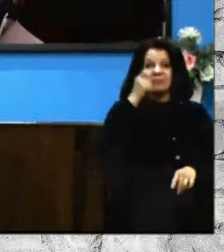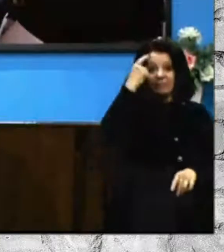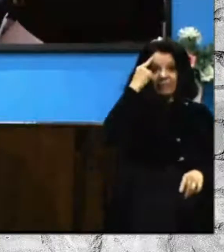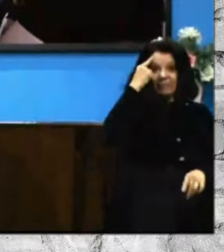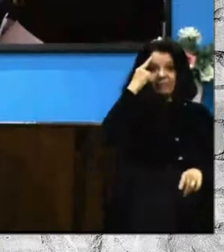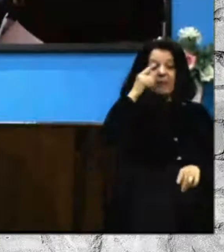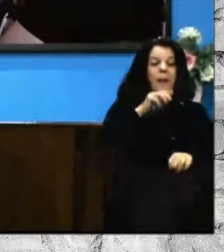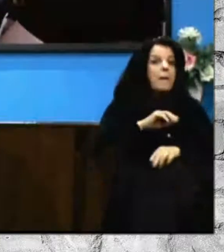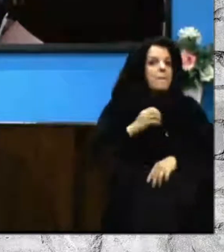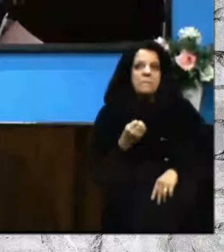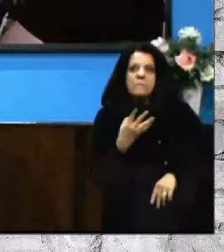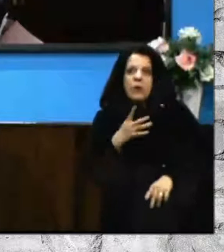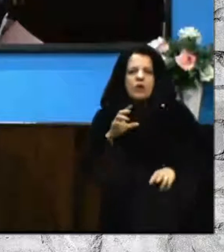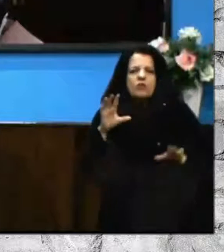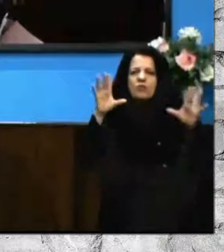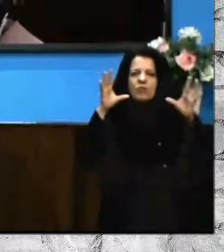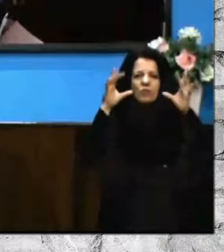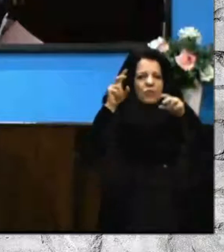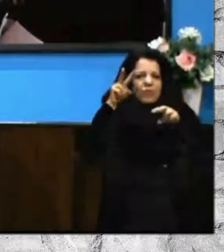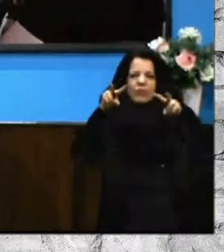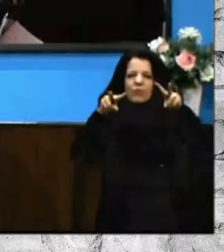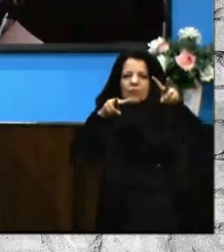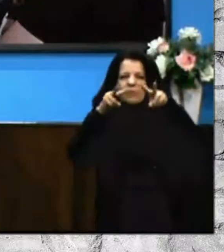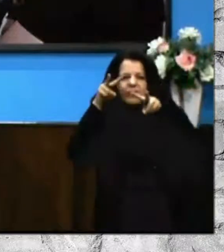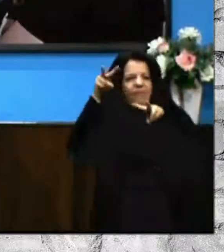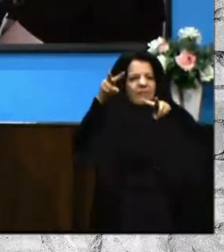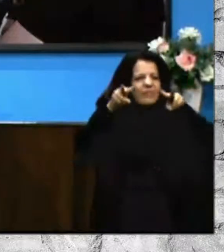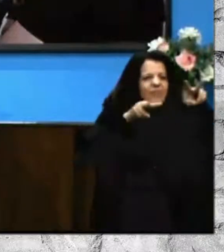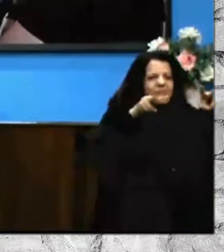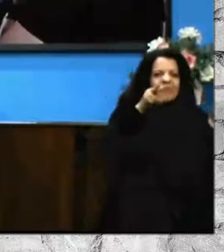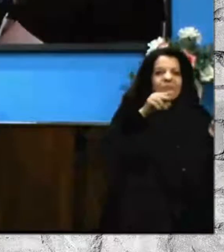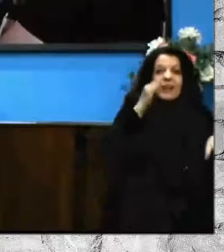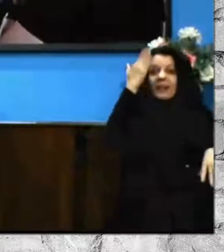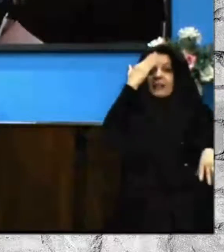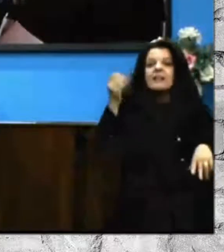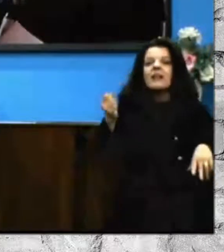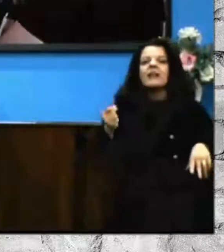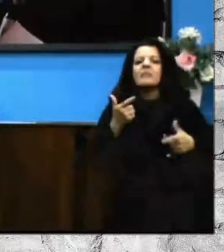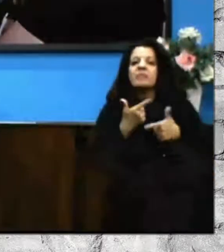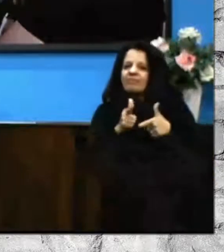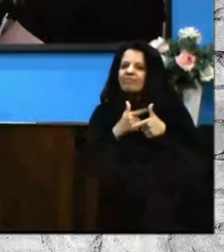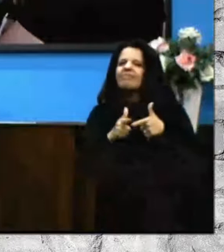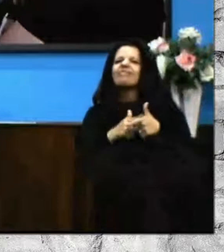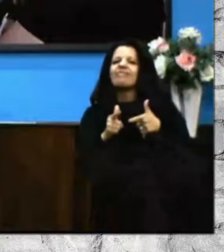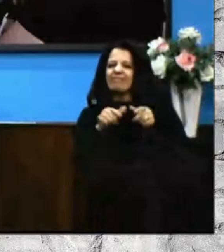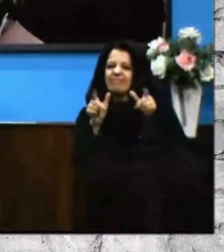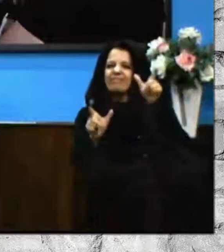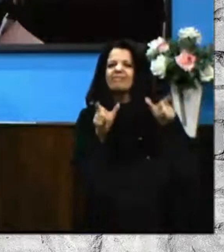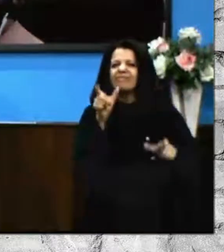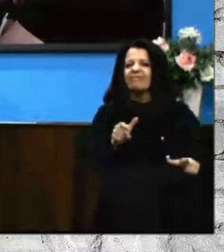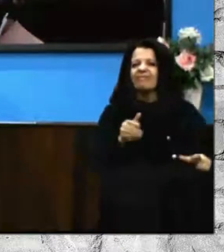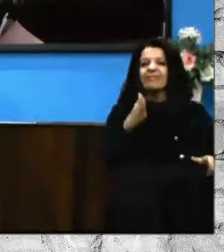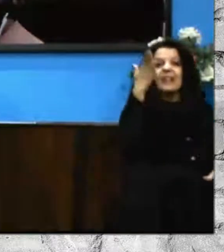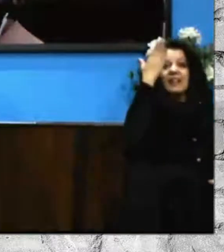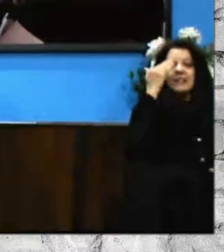um ótimo observador. Ele sabe dos vícios de muita gente. Ele sabe os lugares onde